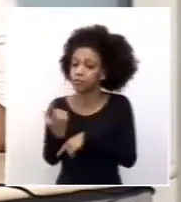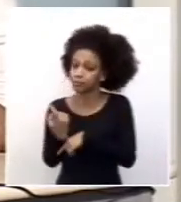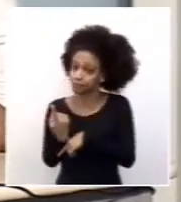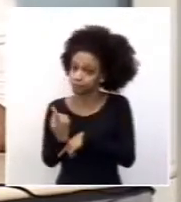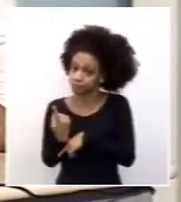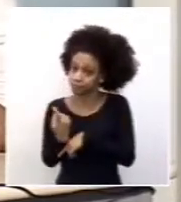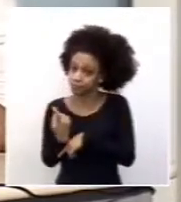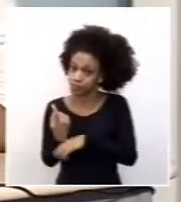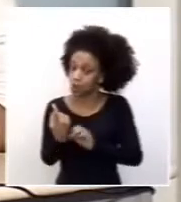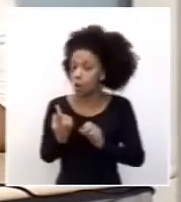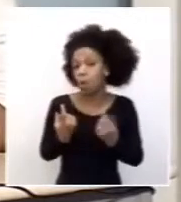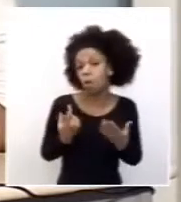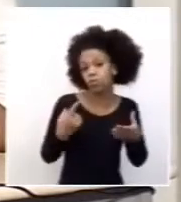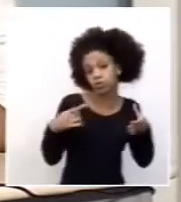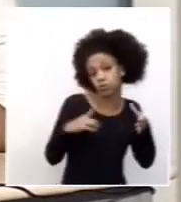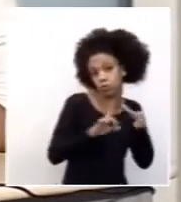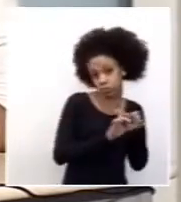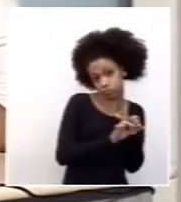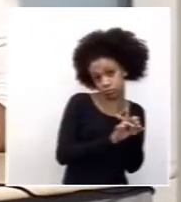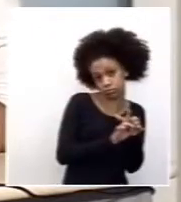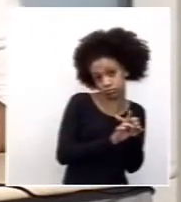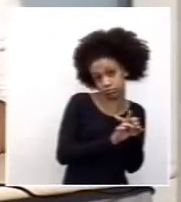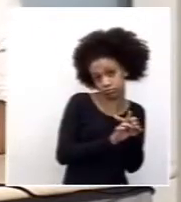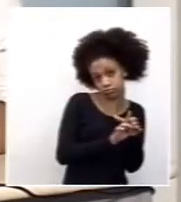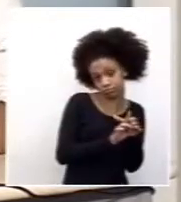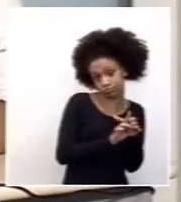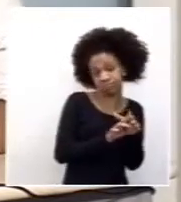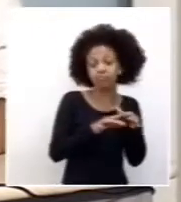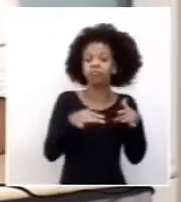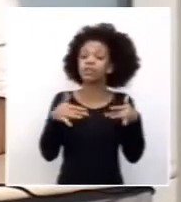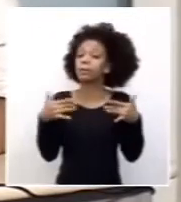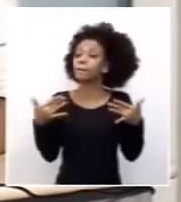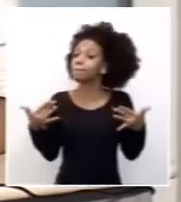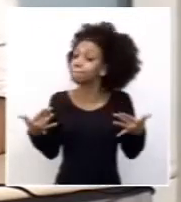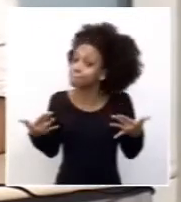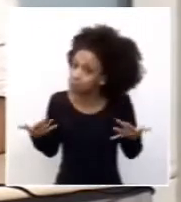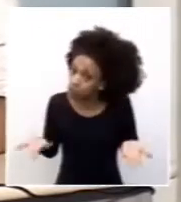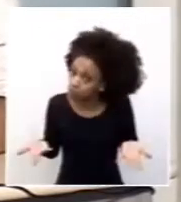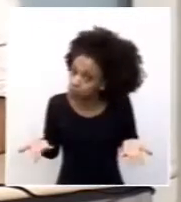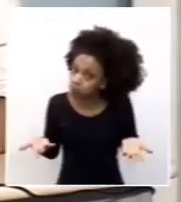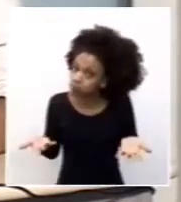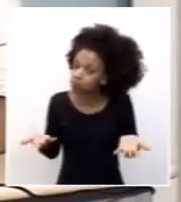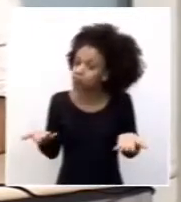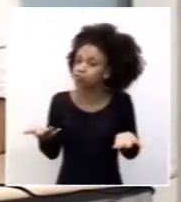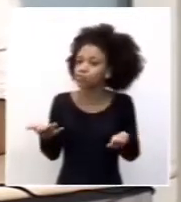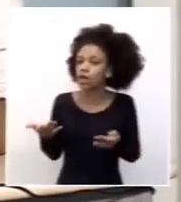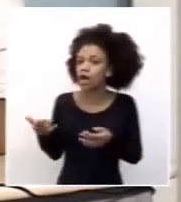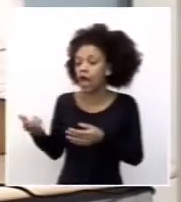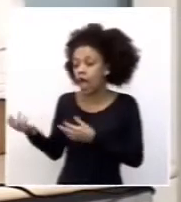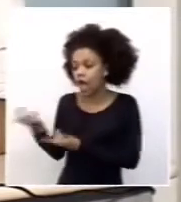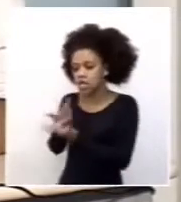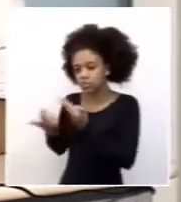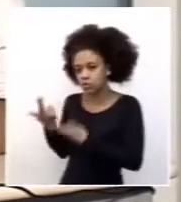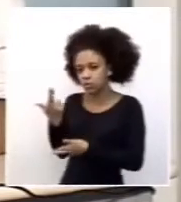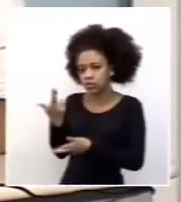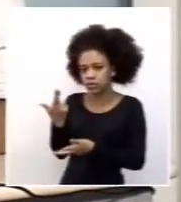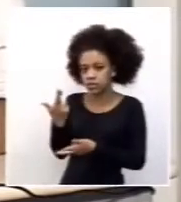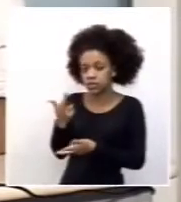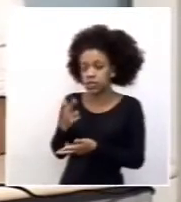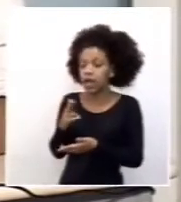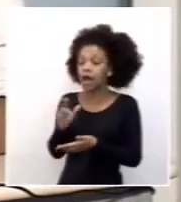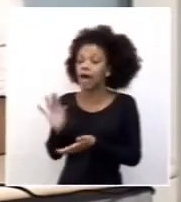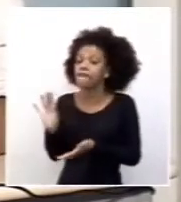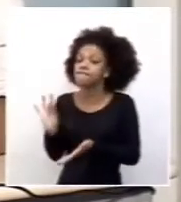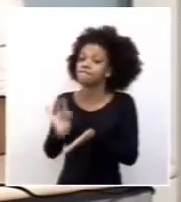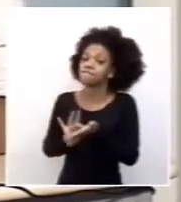ou cooperativas. Bom, a boa parte diz que é falso.